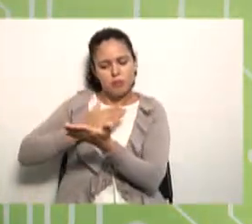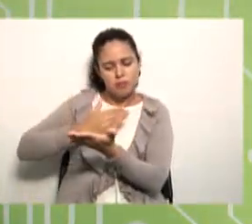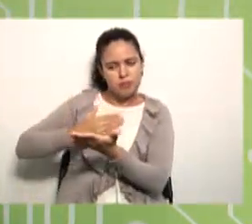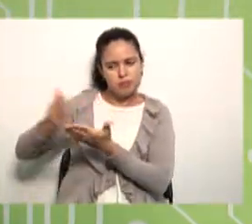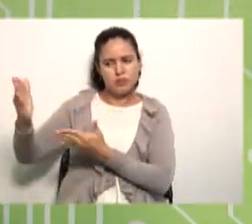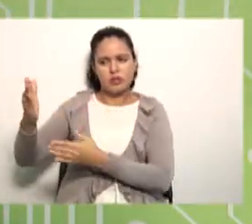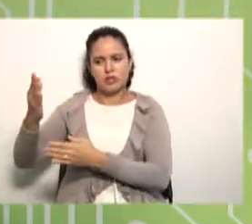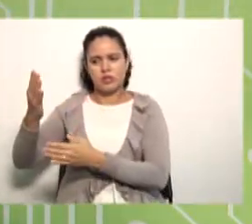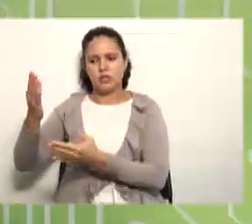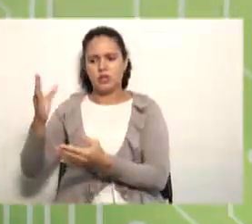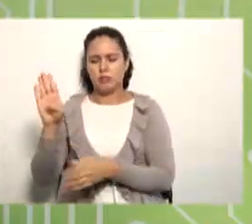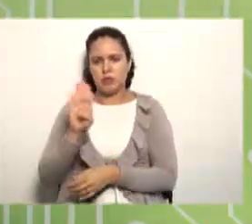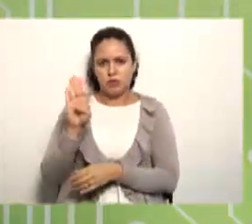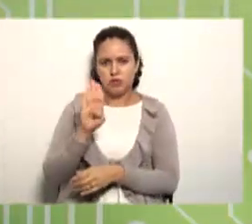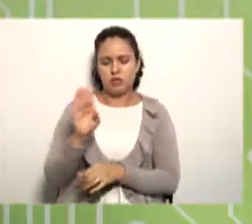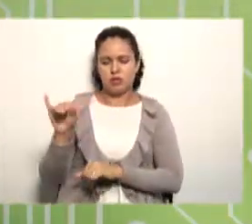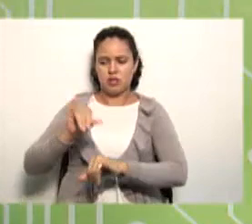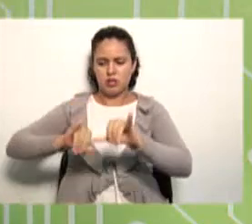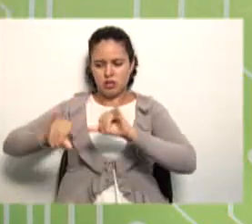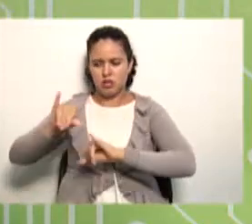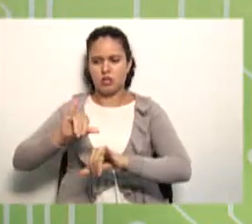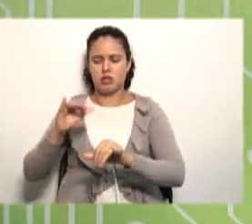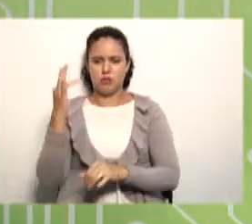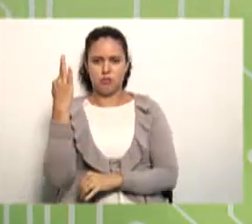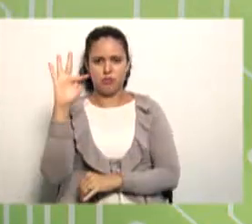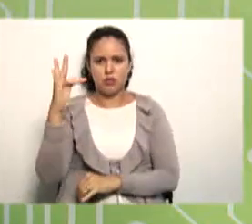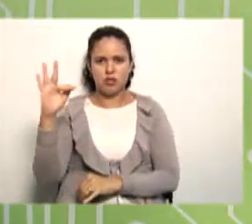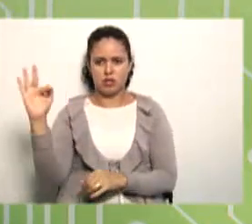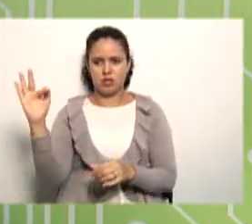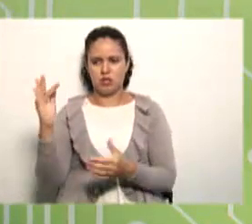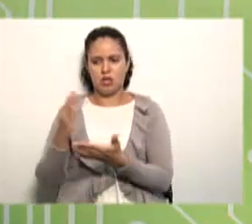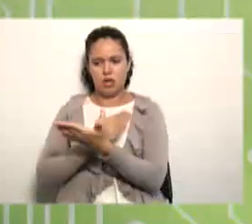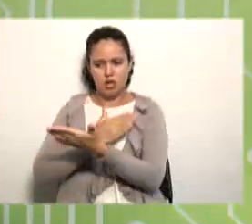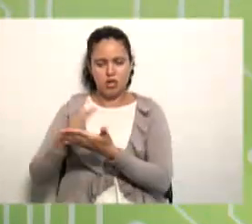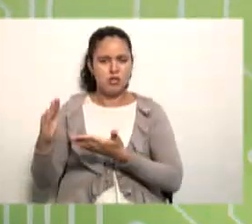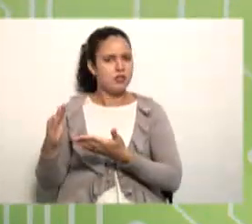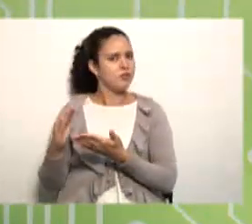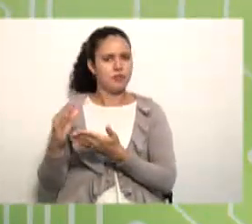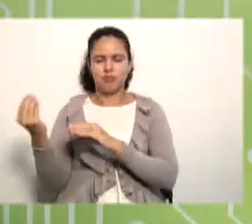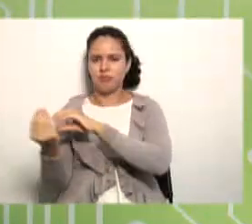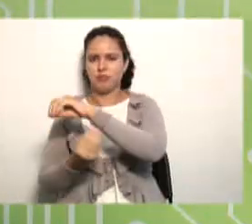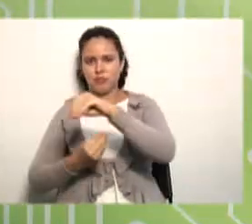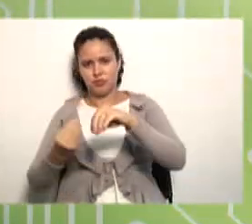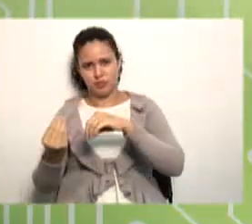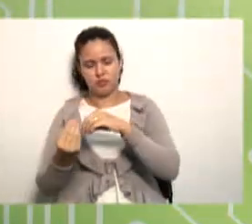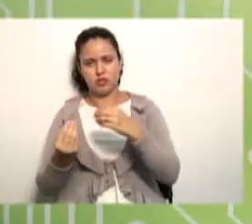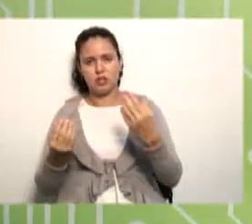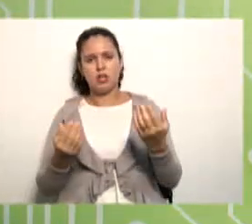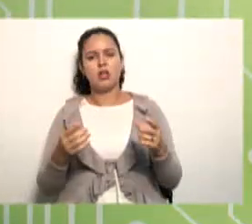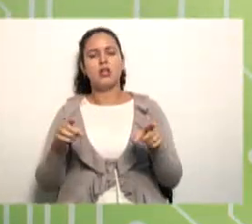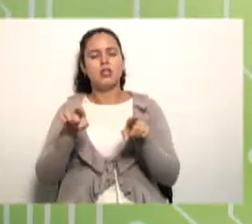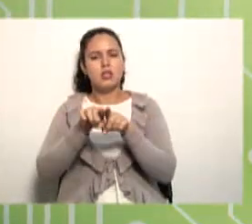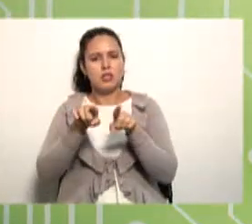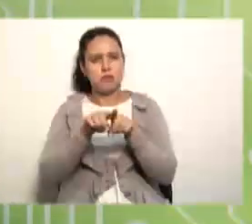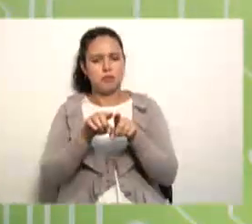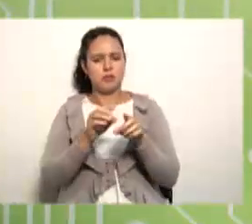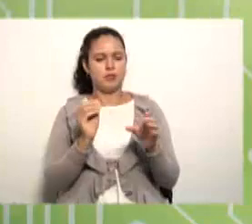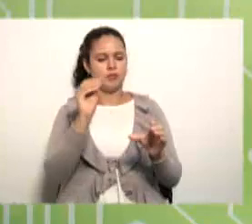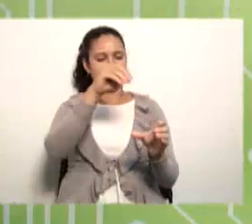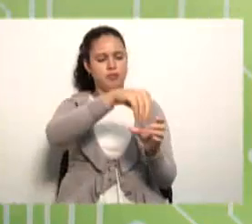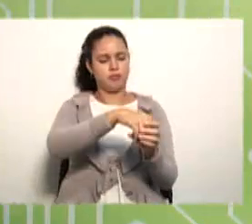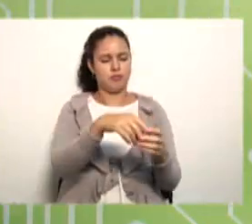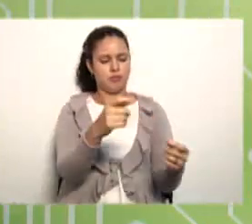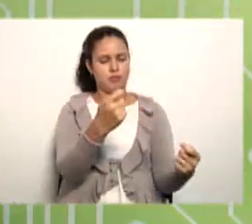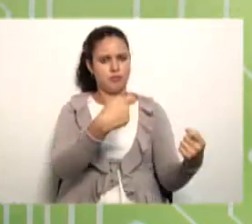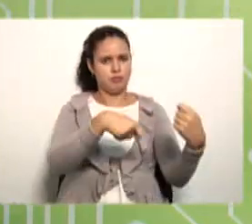faz ciência. A gente fragmenta o conhecimento de uma forma mais simples para o cérebro humano consiga compreender. Então, a